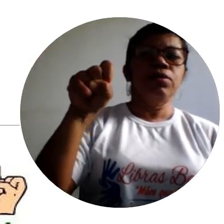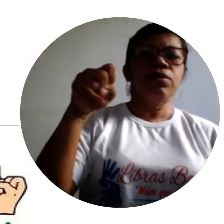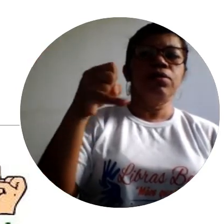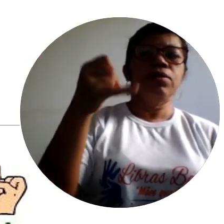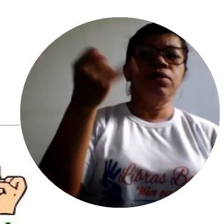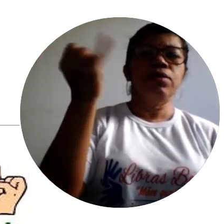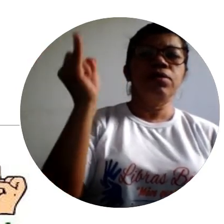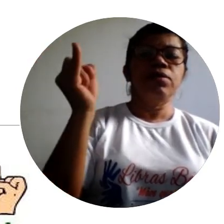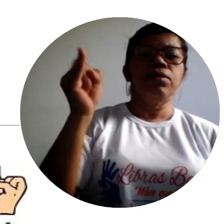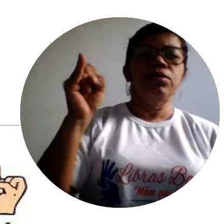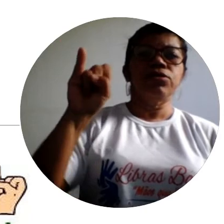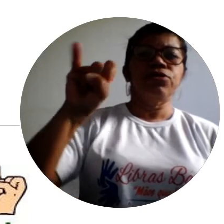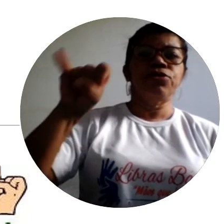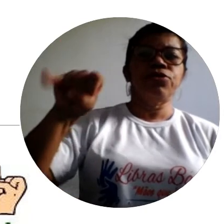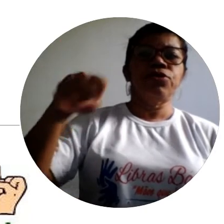ó.